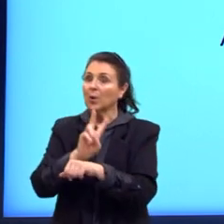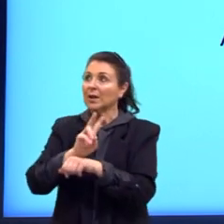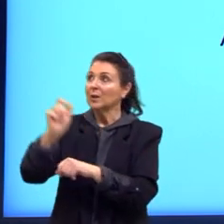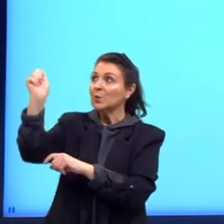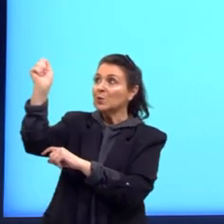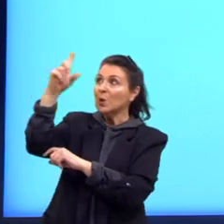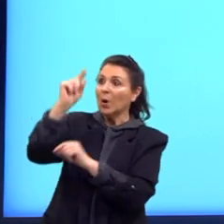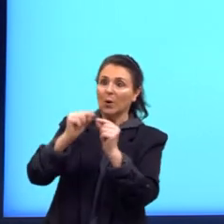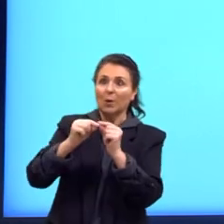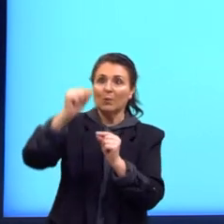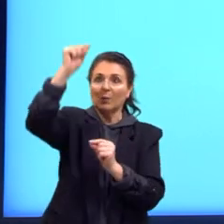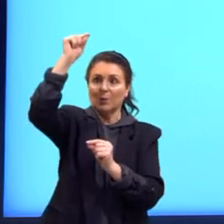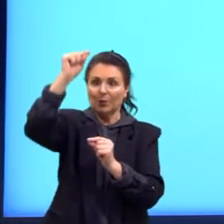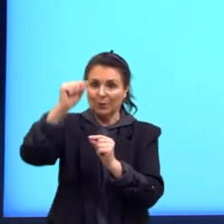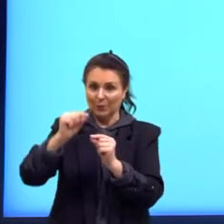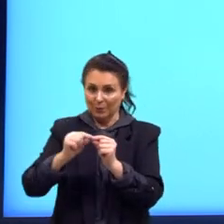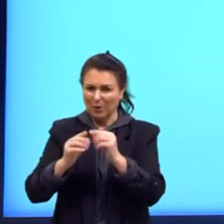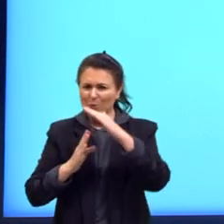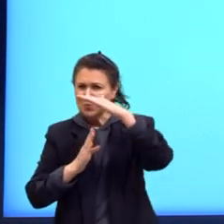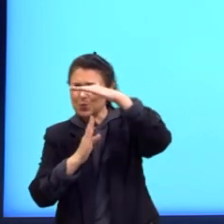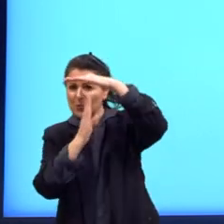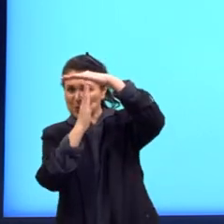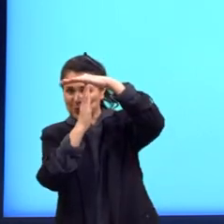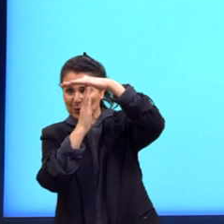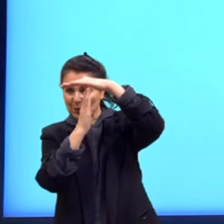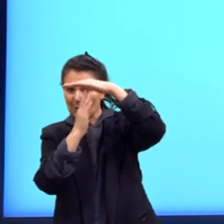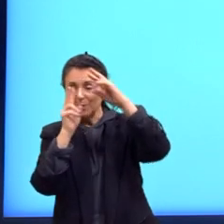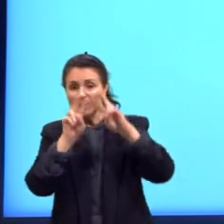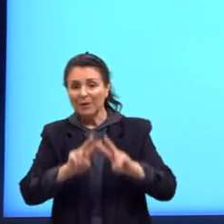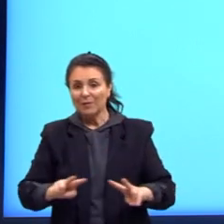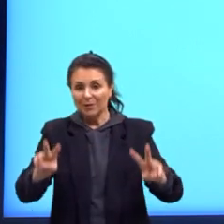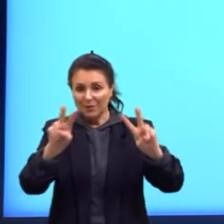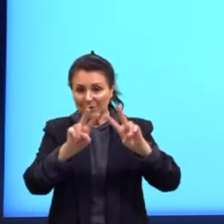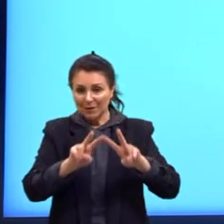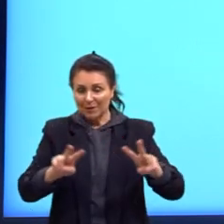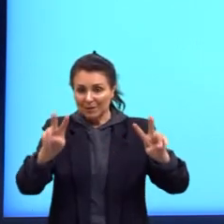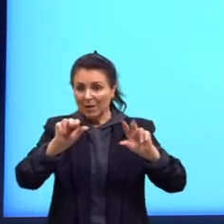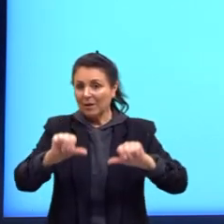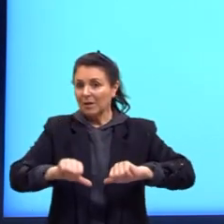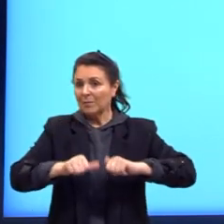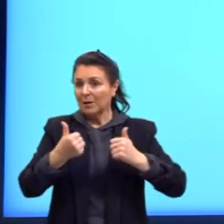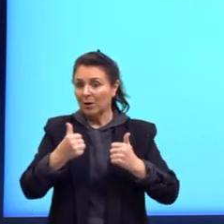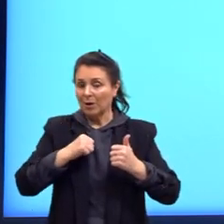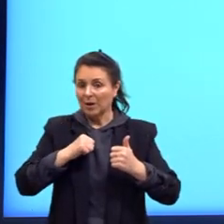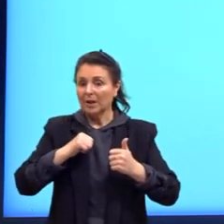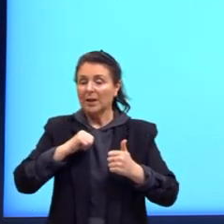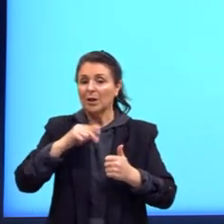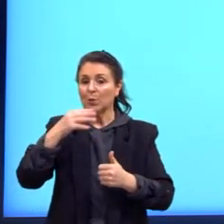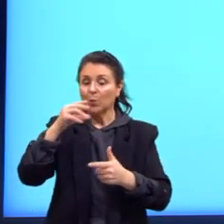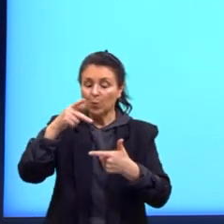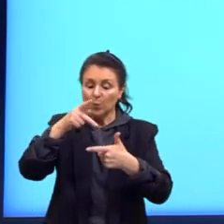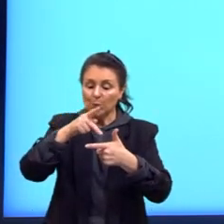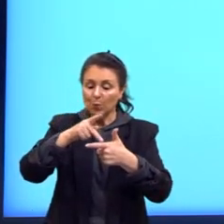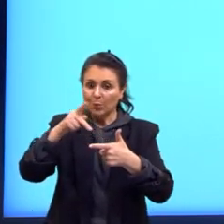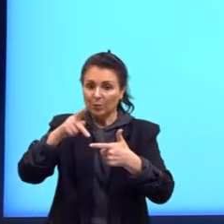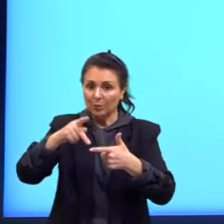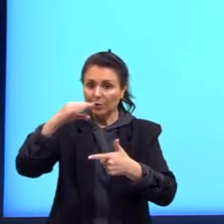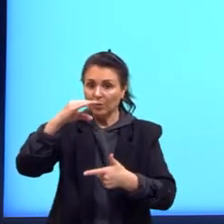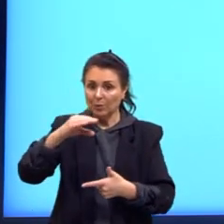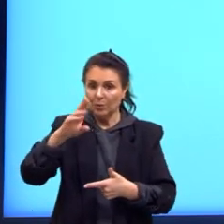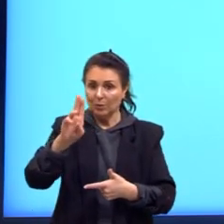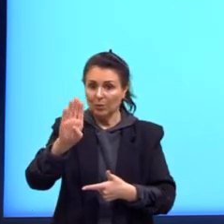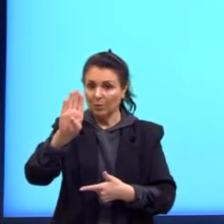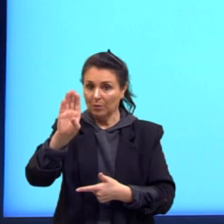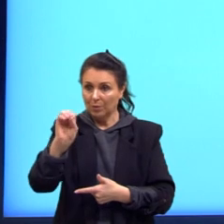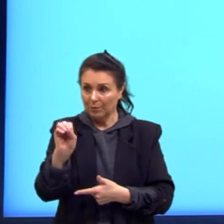céu e pra gente visualizar então eu coloquei aqui a imagem de um cubo tá essa imagem representa